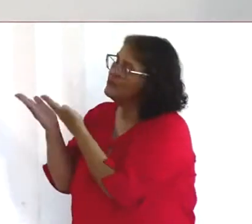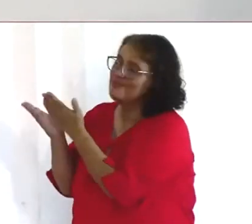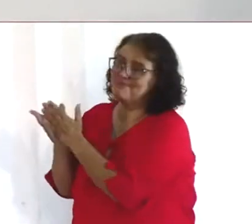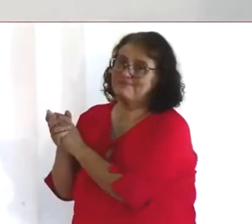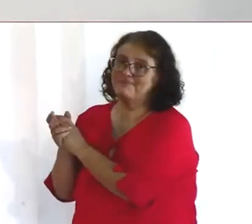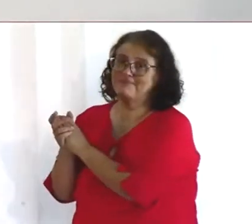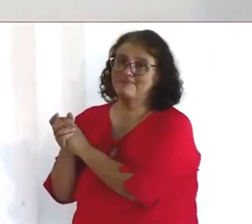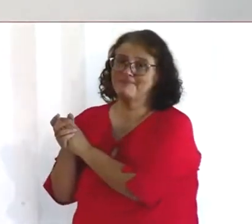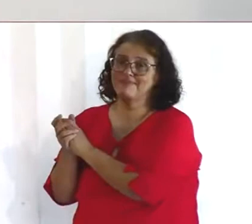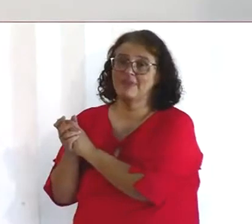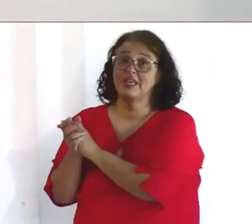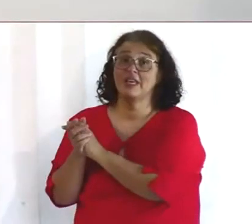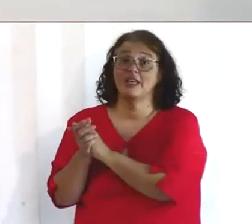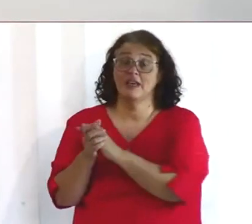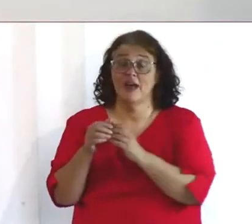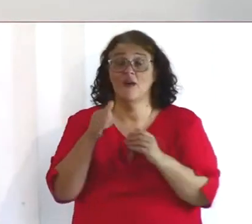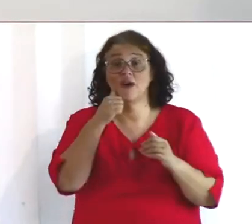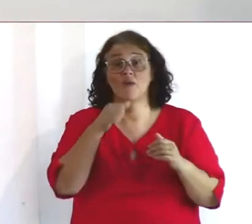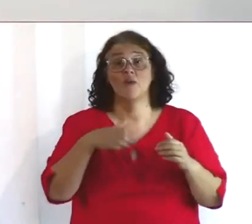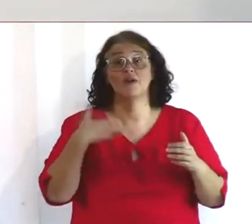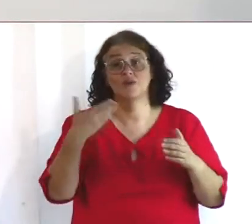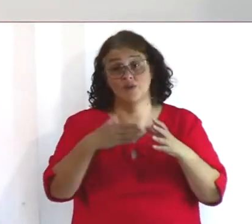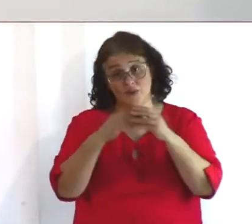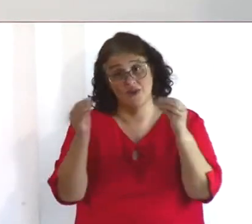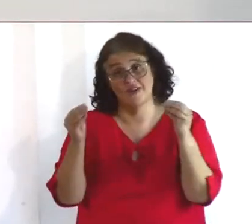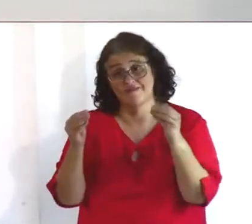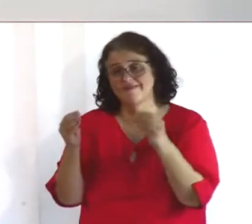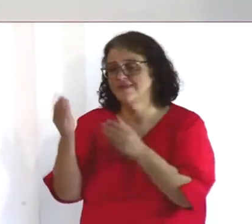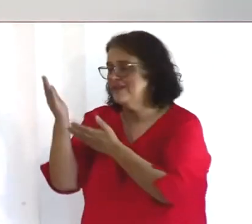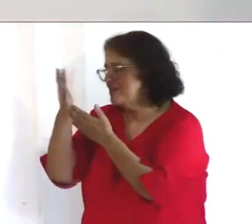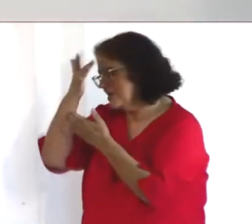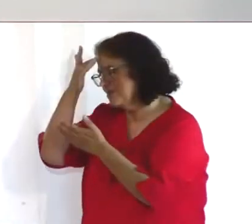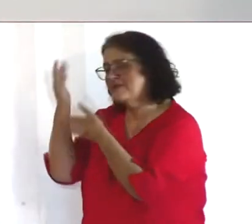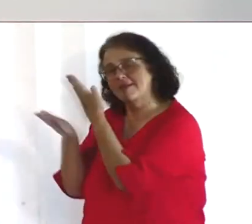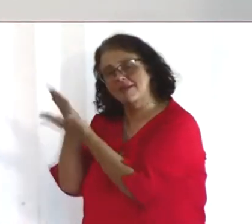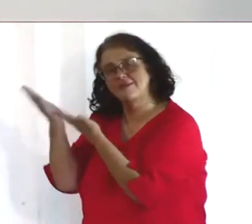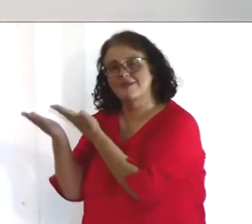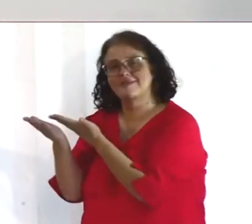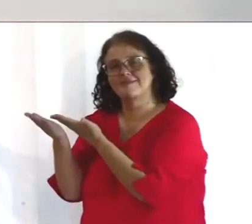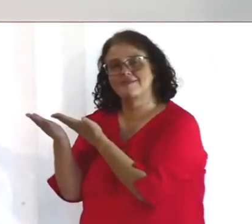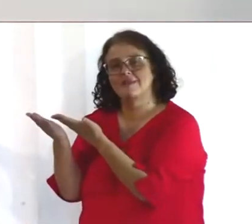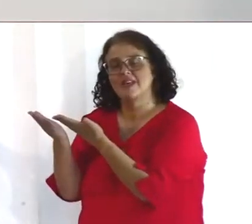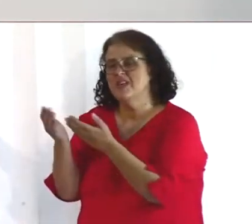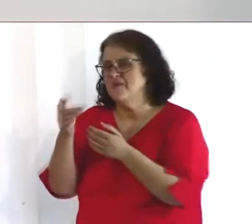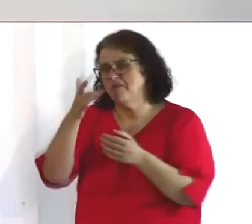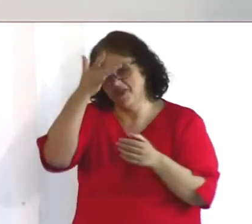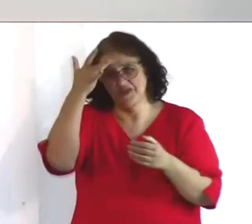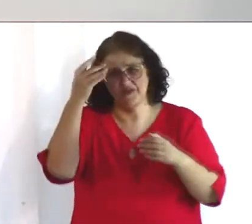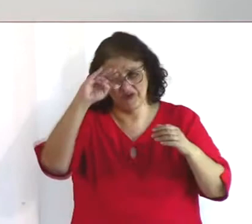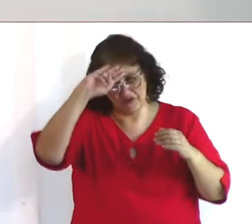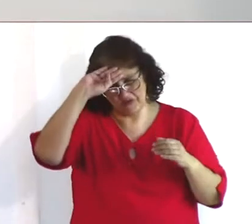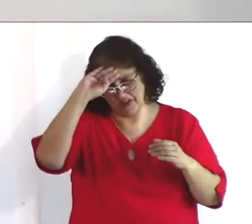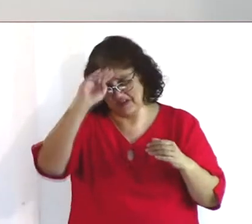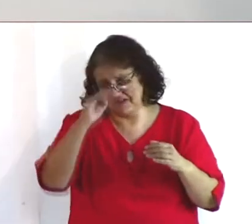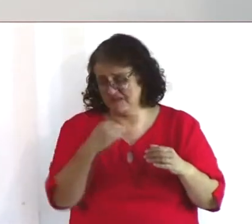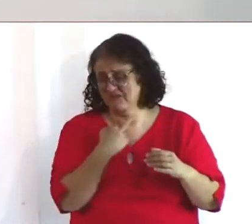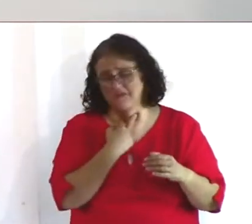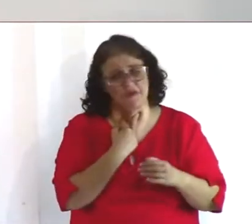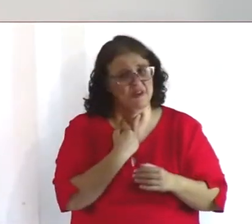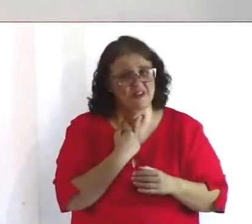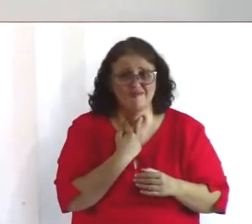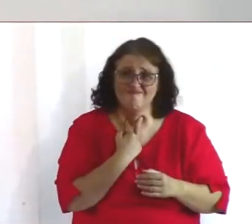mas curados, sim. A sogra de Pedro serve nesse contexto para mostrar a restauração de alguém